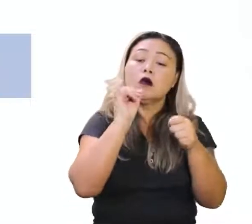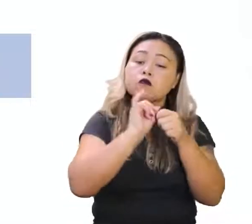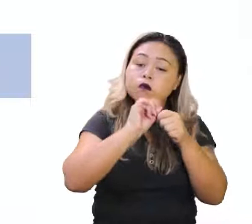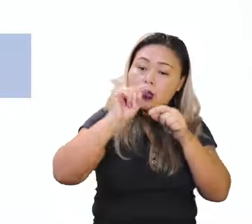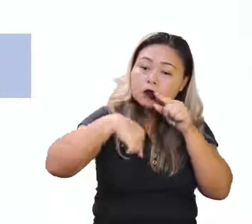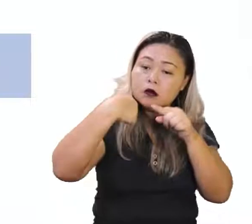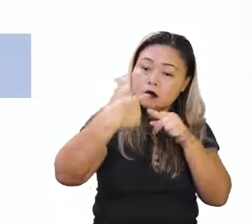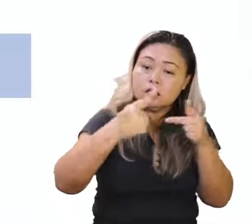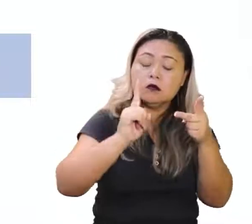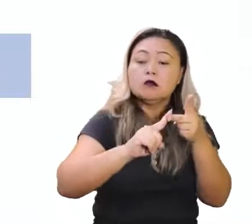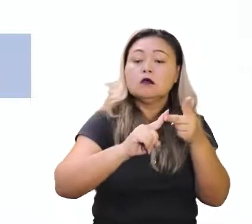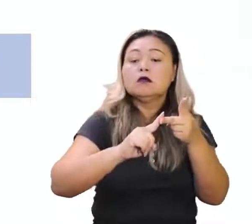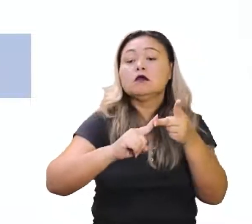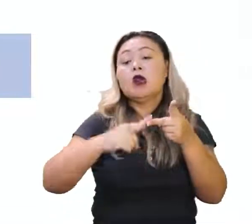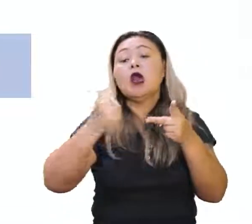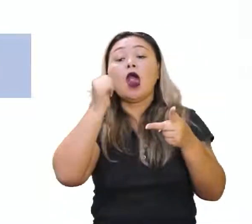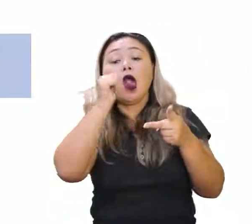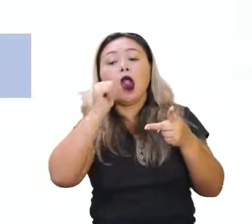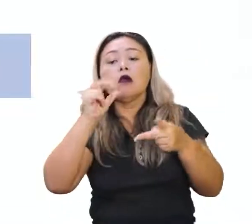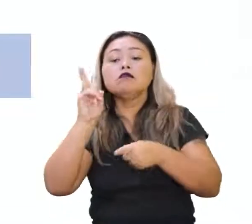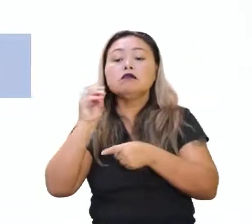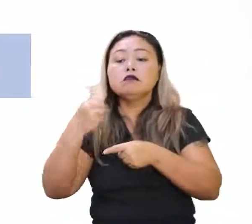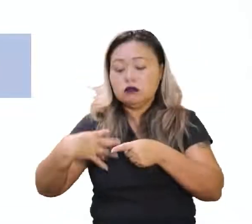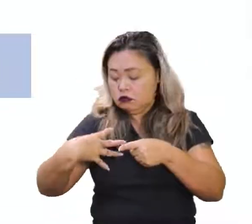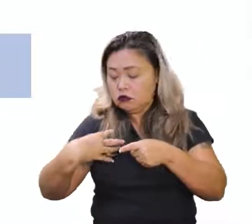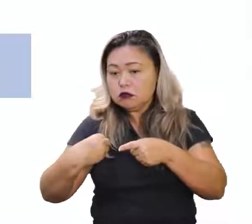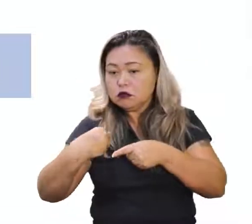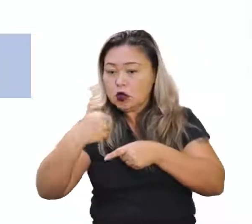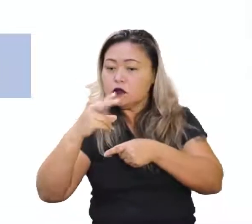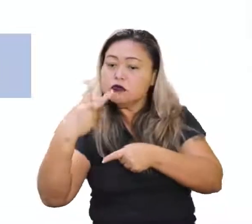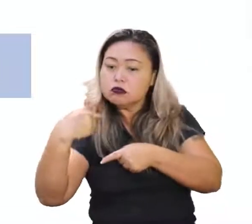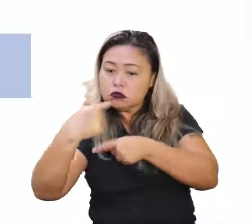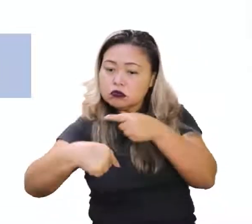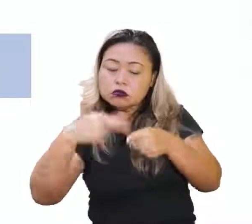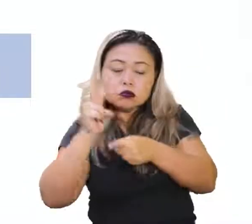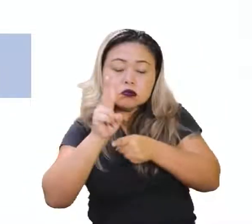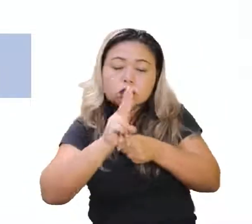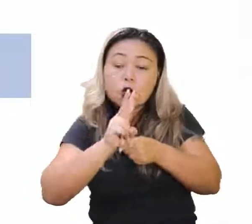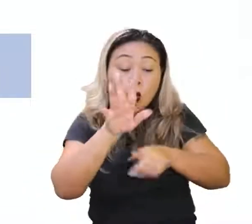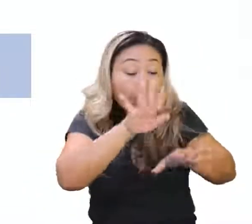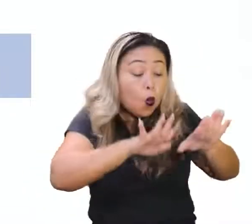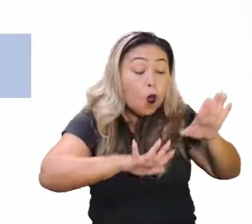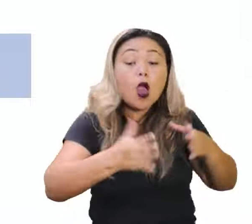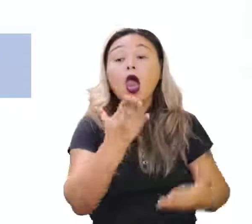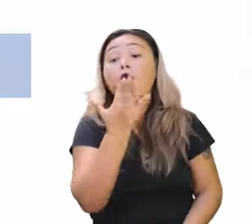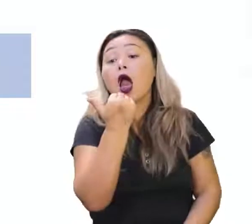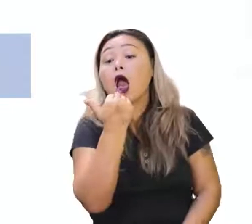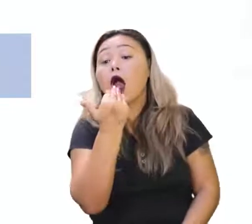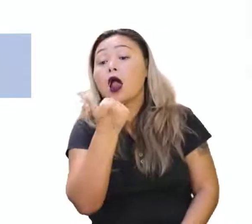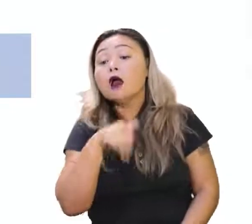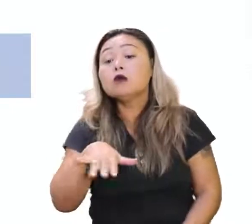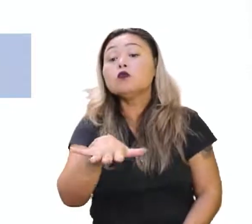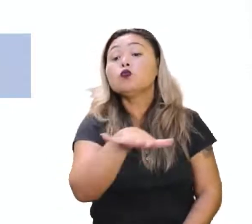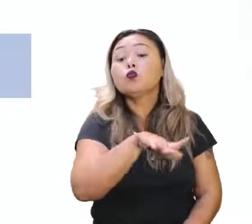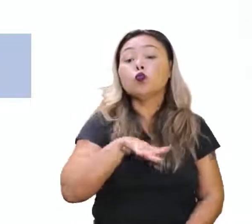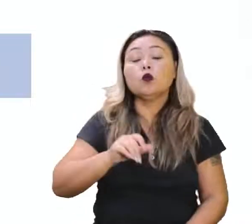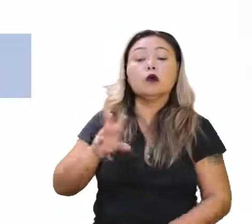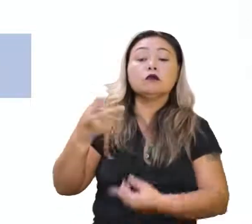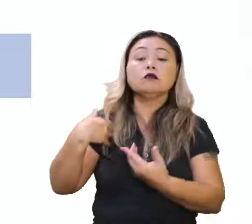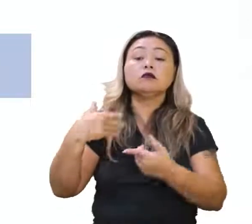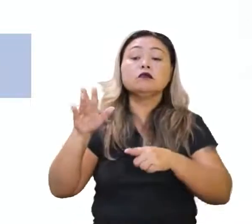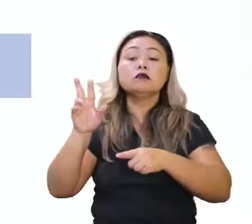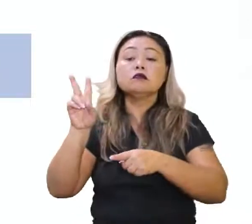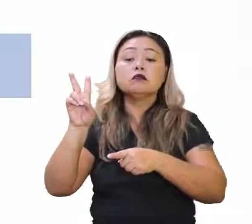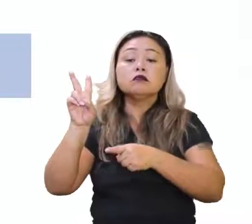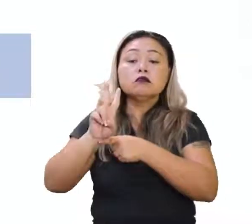reprodutores, na criação das fêmeas, na criação dos filhotes, no cuidado alimentar, no cuidado de